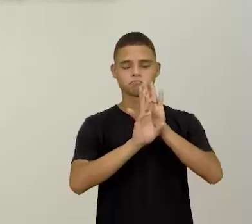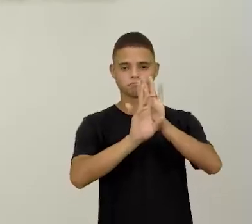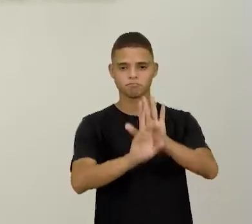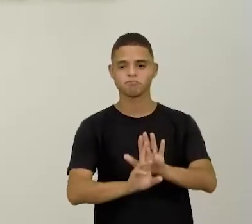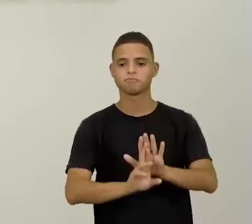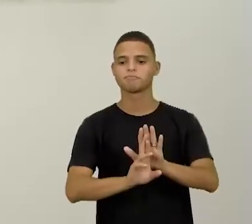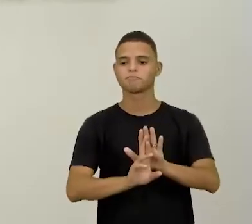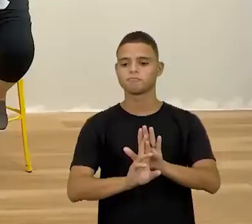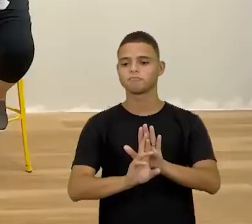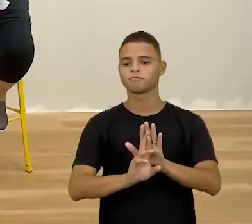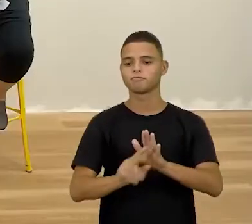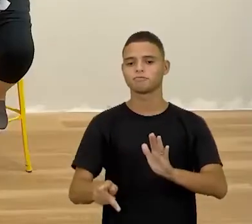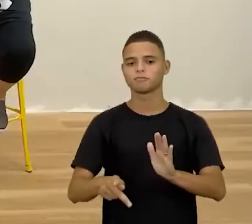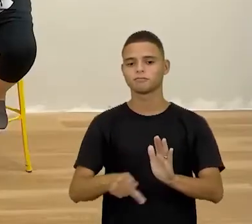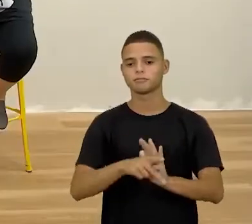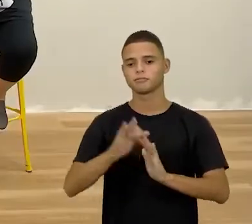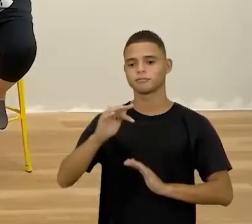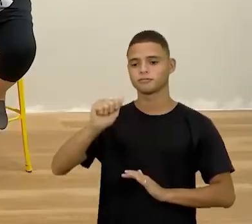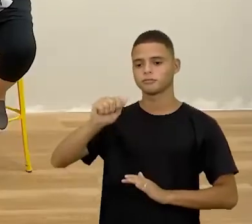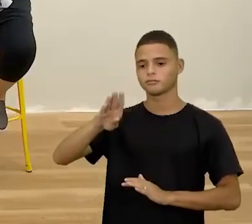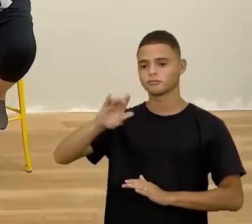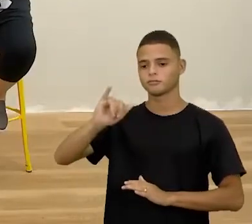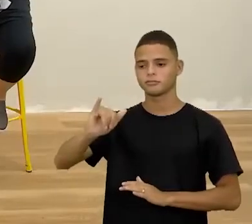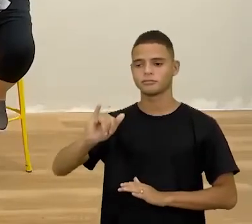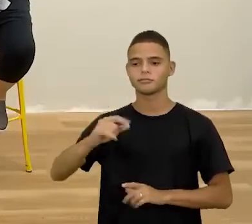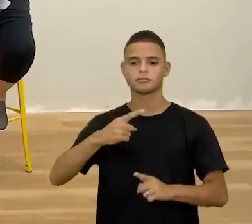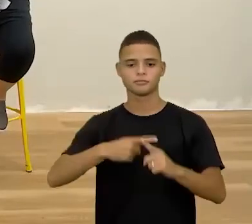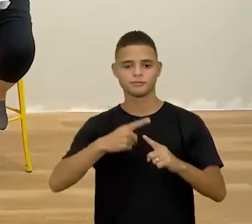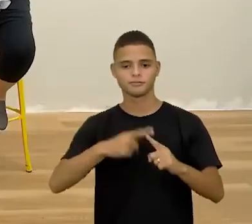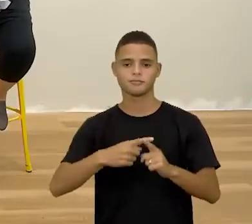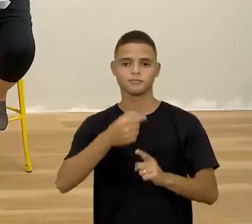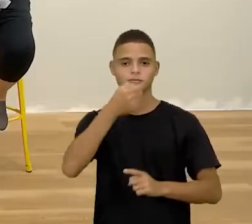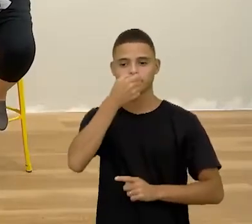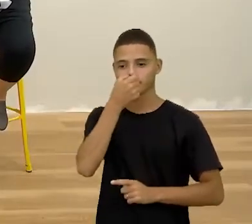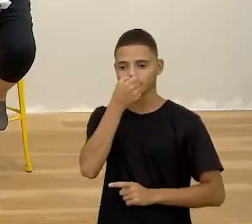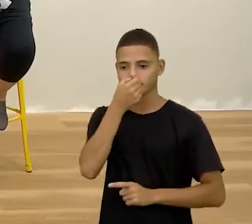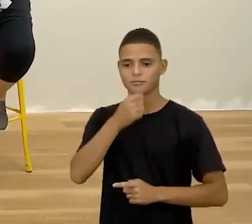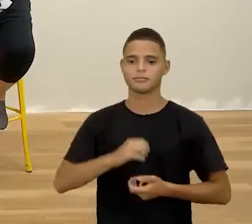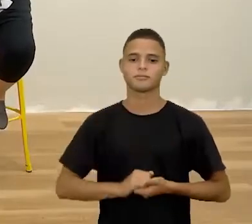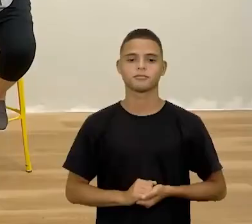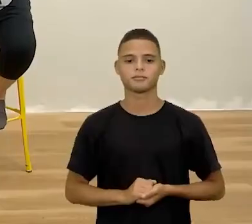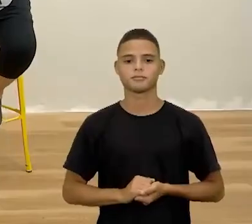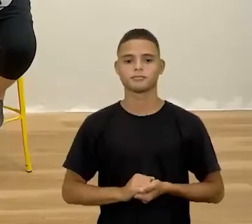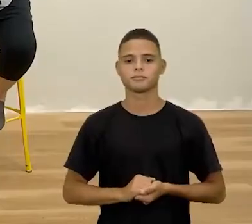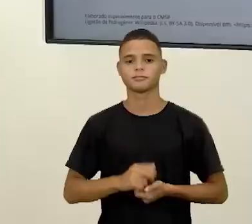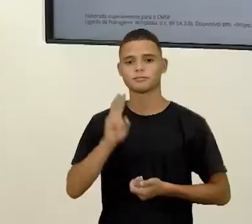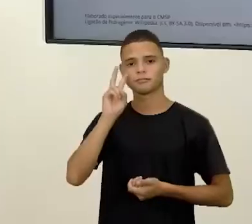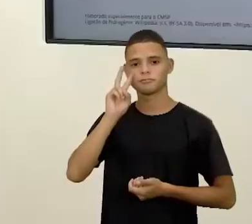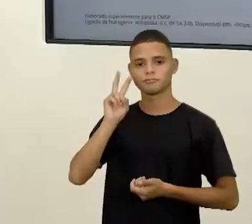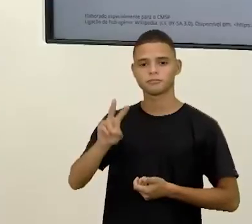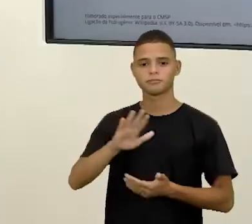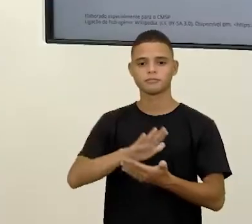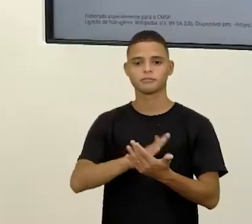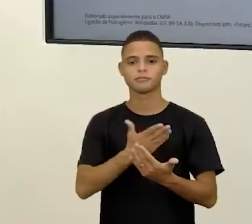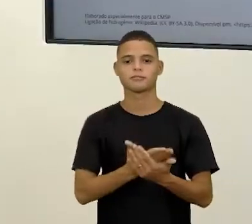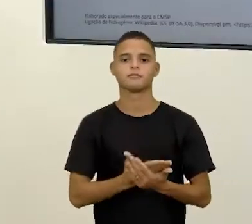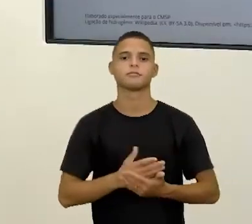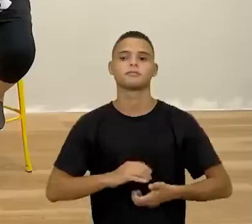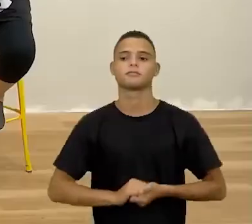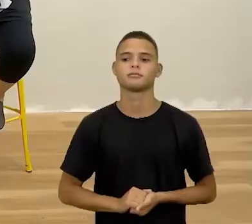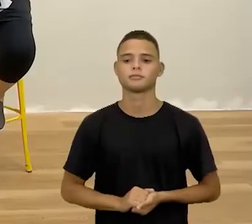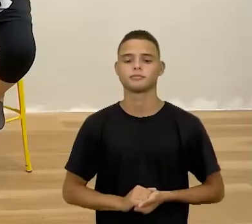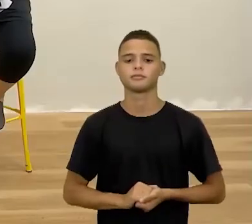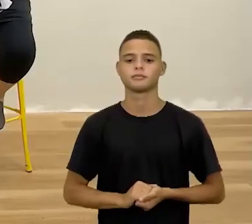representados pela Fabi, porque era o que o aluno ia responder. Não, eu tava muito... Aqui,